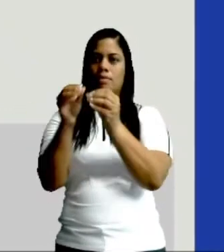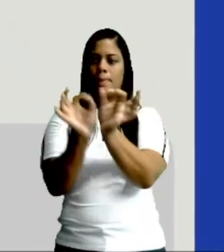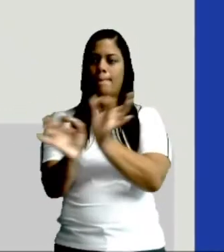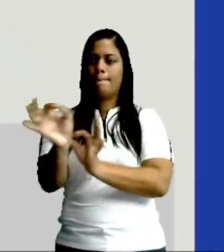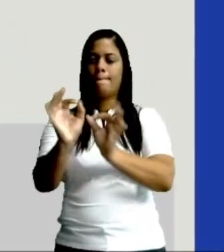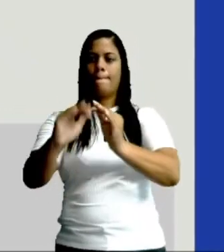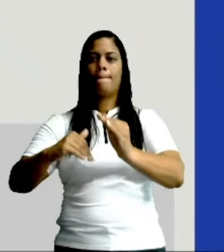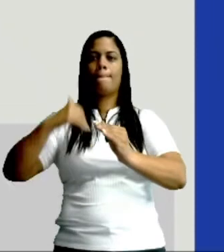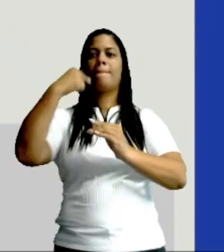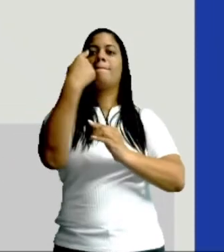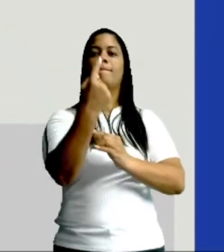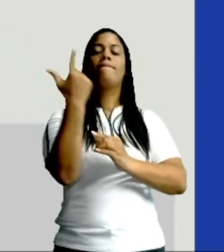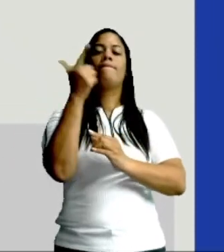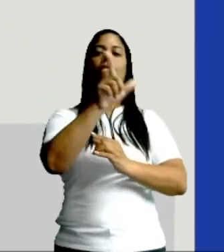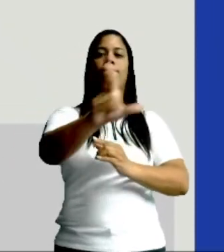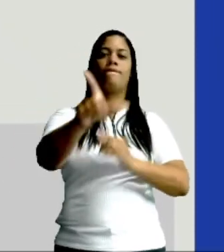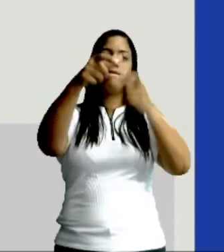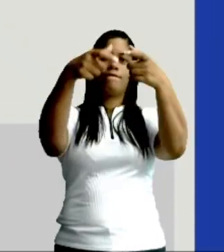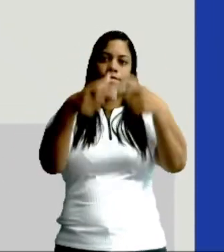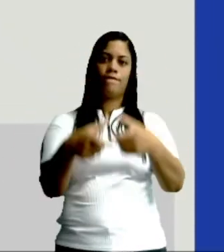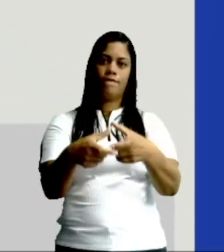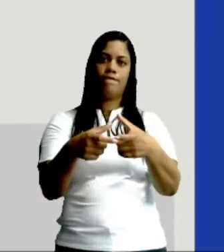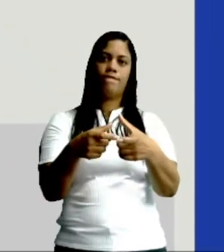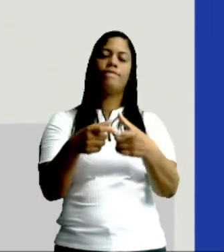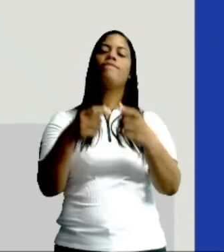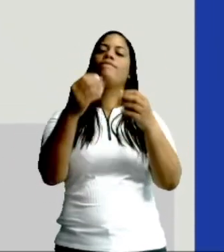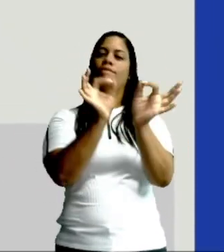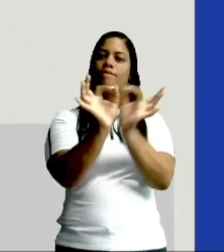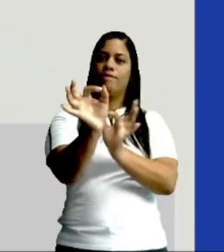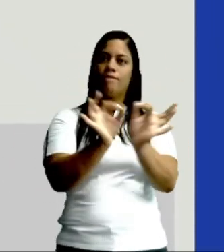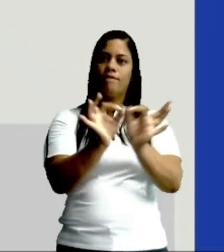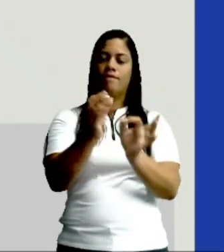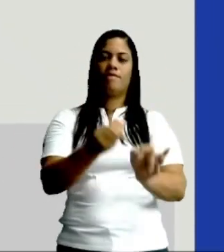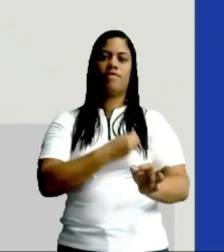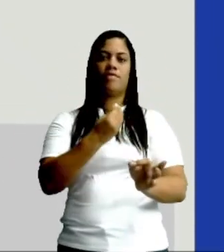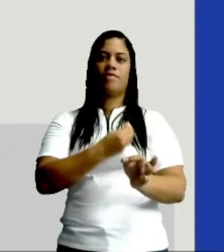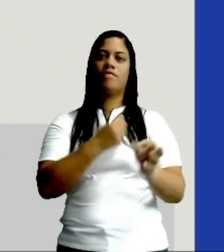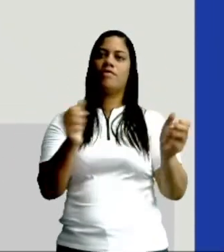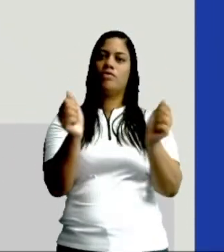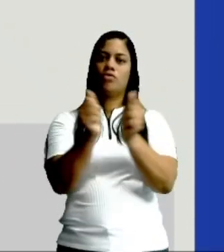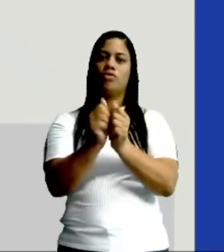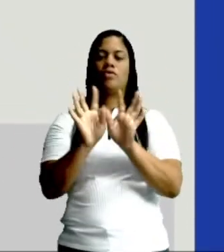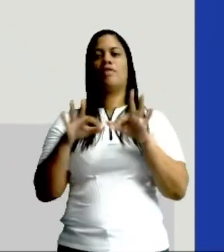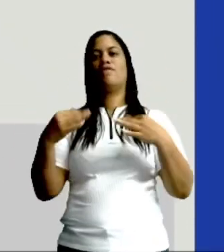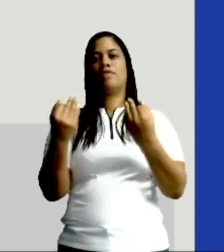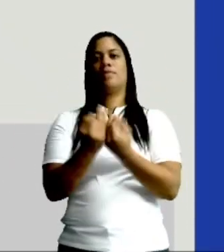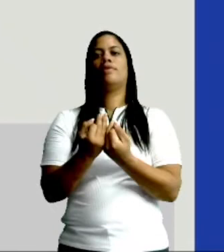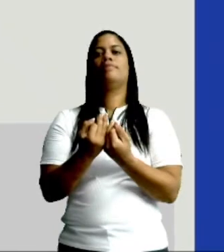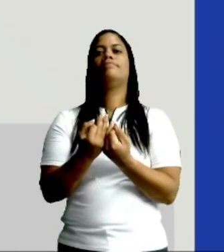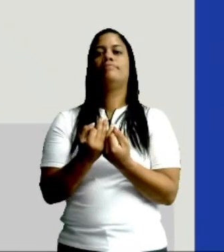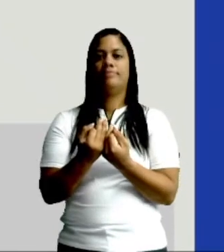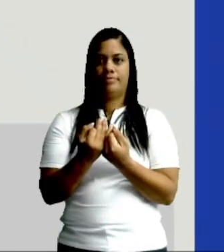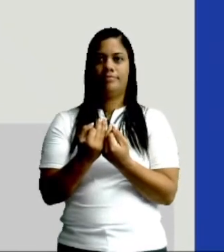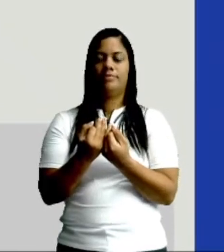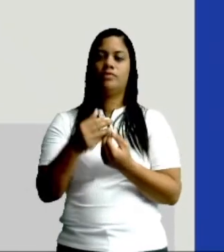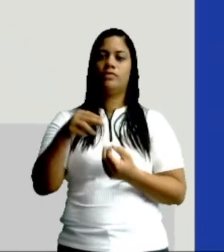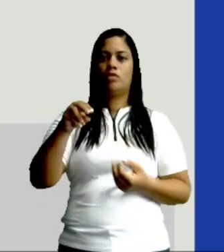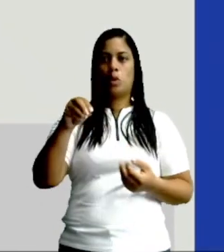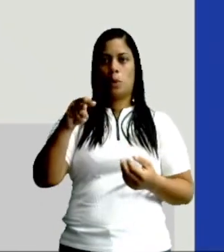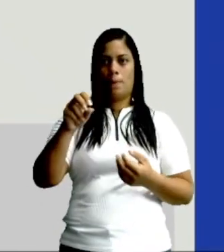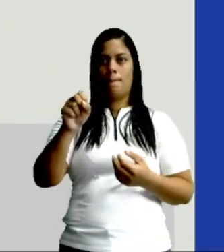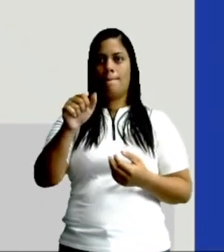tenda e vai para outro lugar. E assim ele vai, vivendo e levando a família com ele. Os